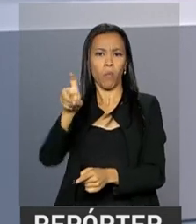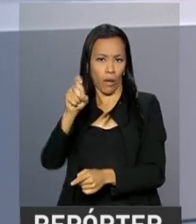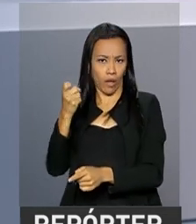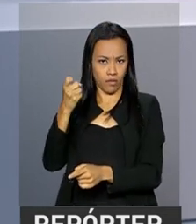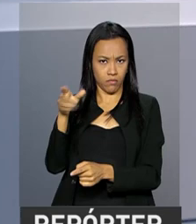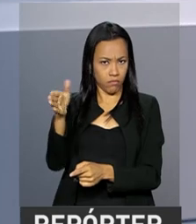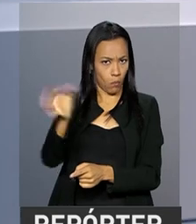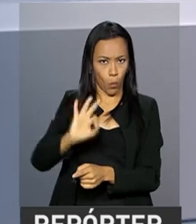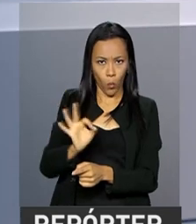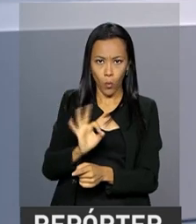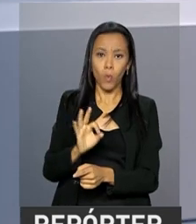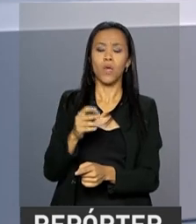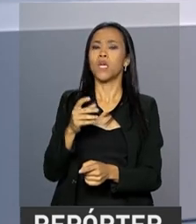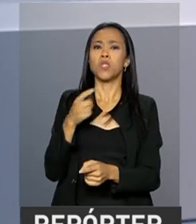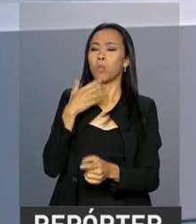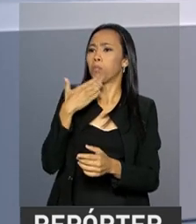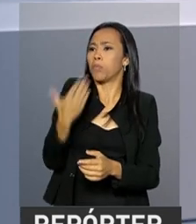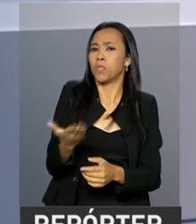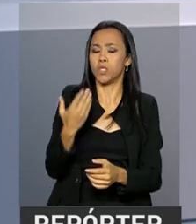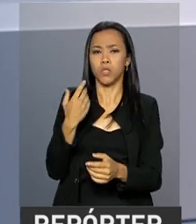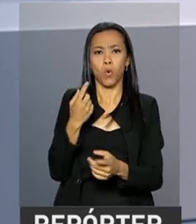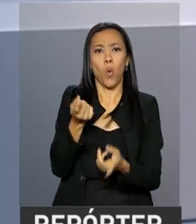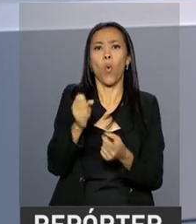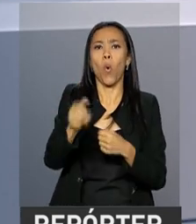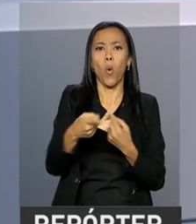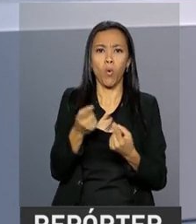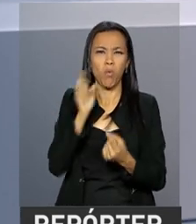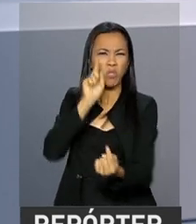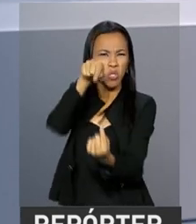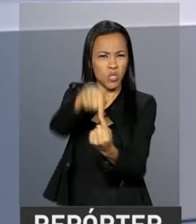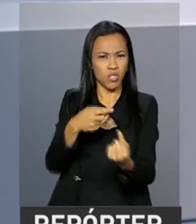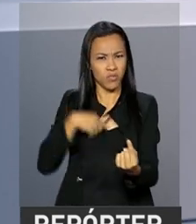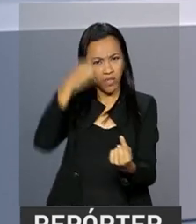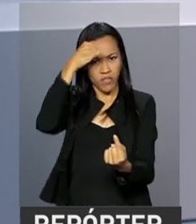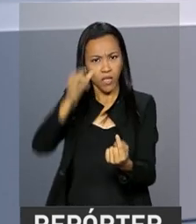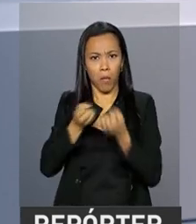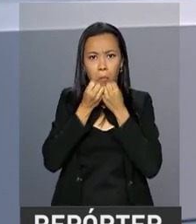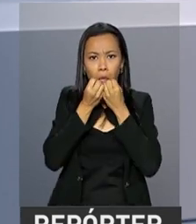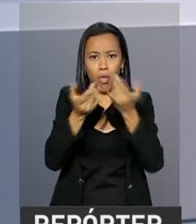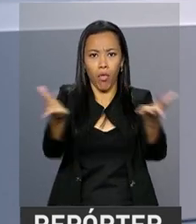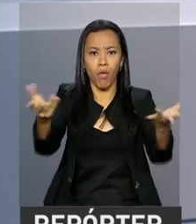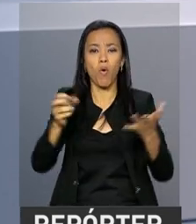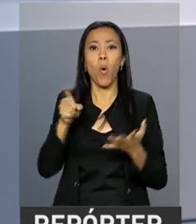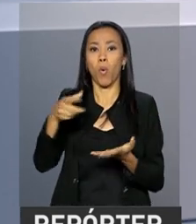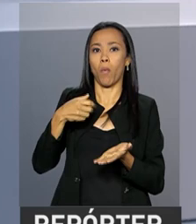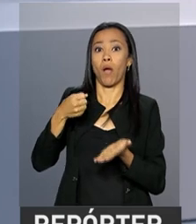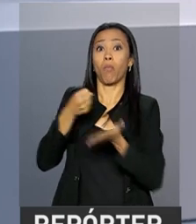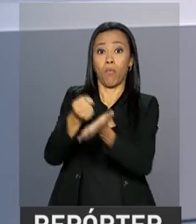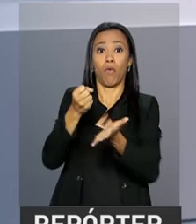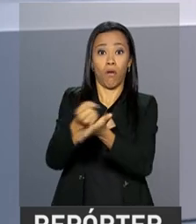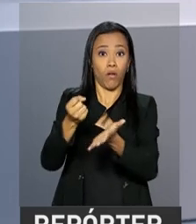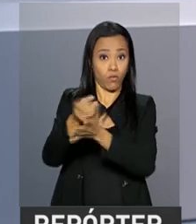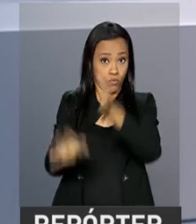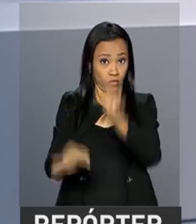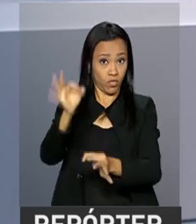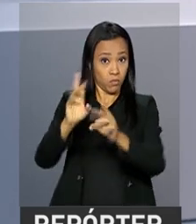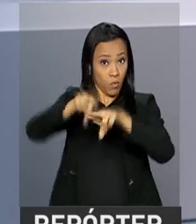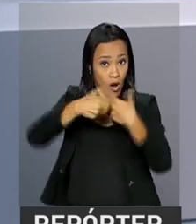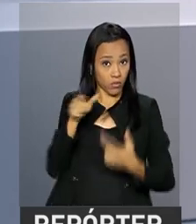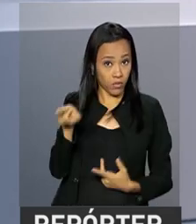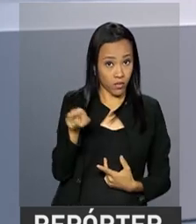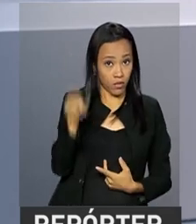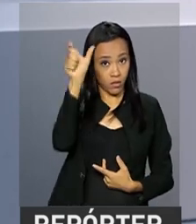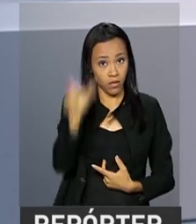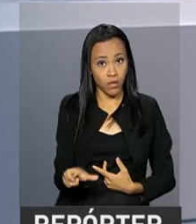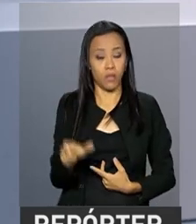participou e nem autorizou qualquer movimento com o objetivo de evitar delação ou colaboração com a justiça pelo ex-parlamentar